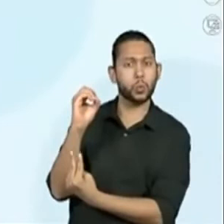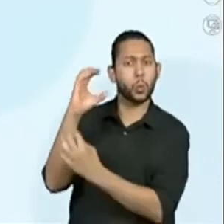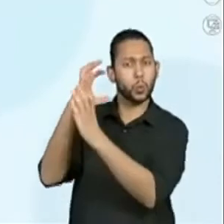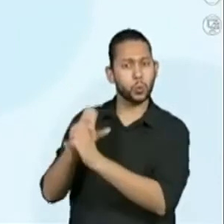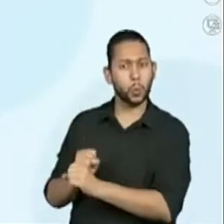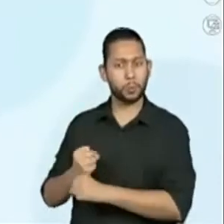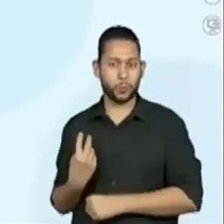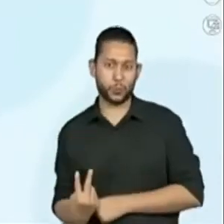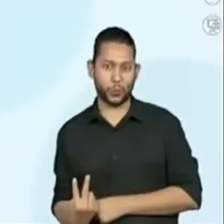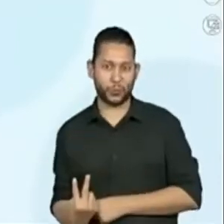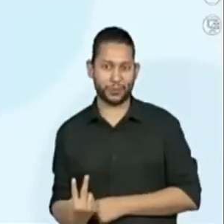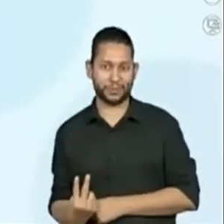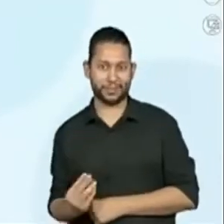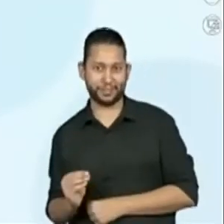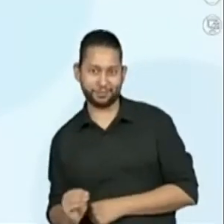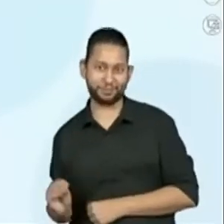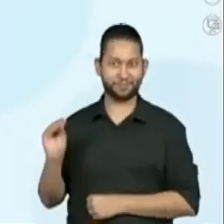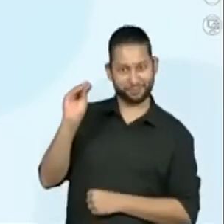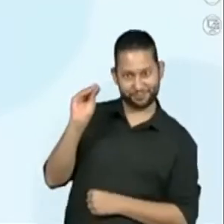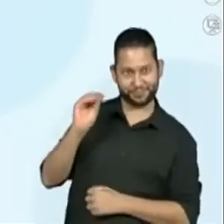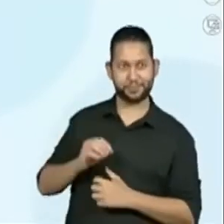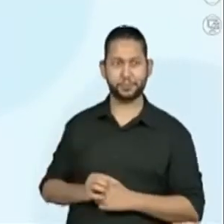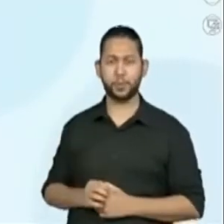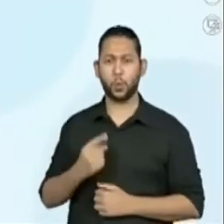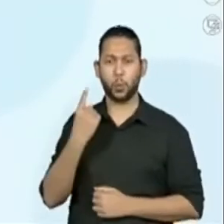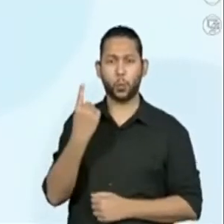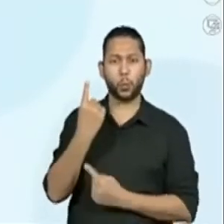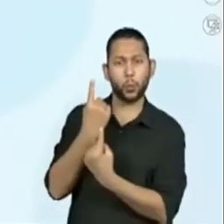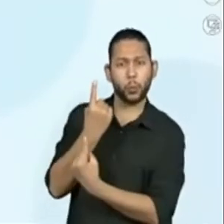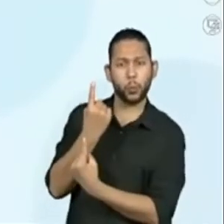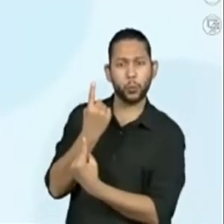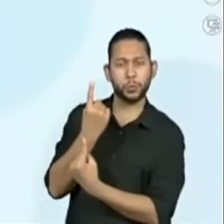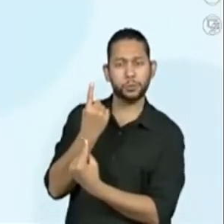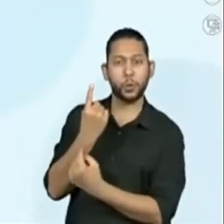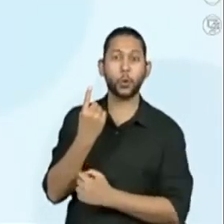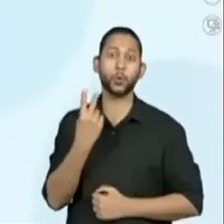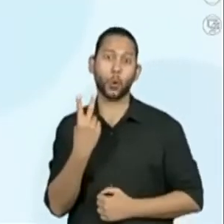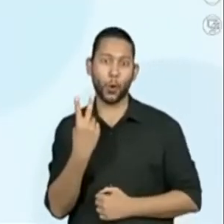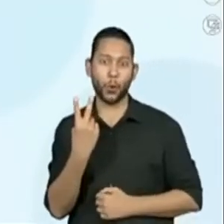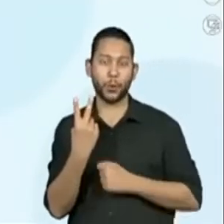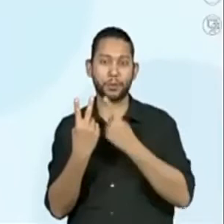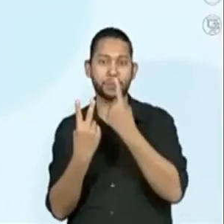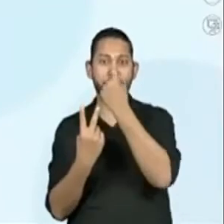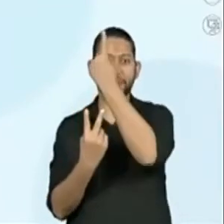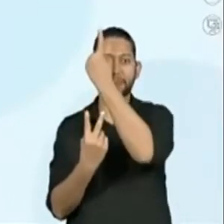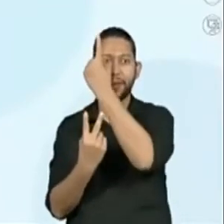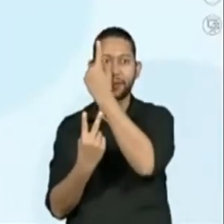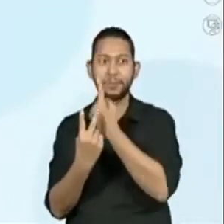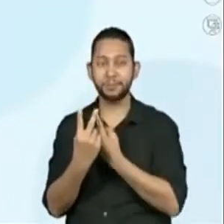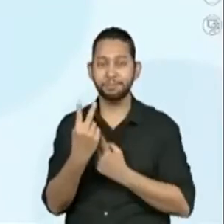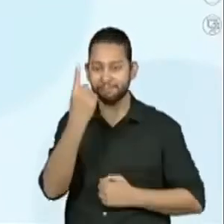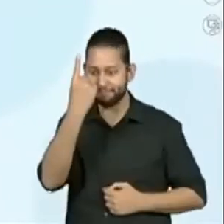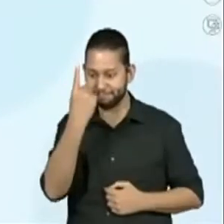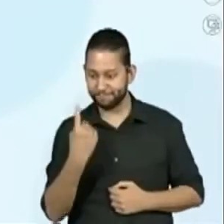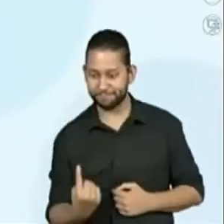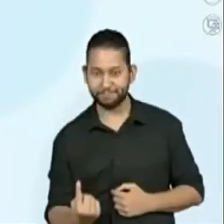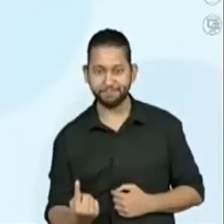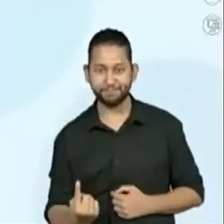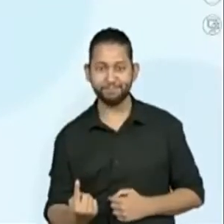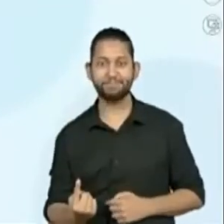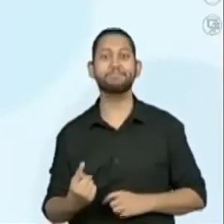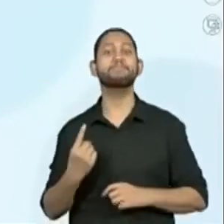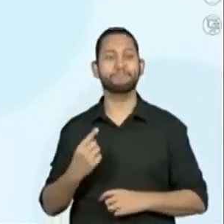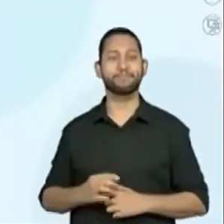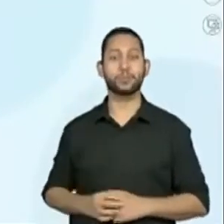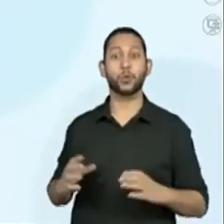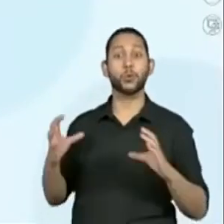dois certo e um mais um é igual a dois portanto